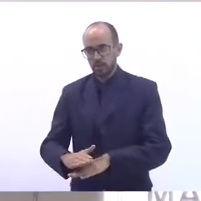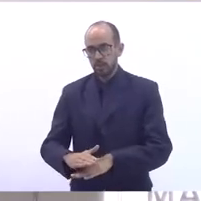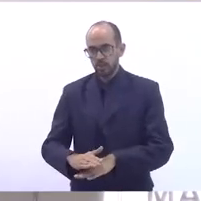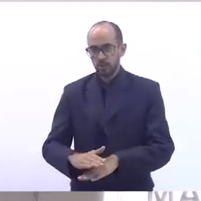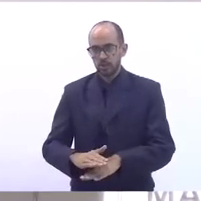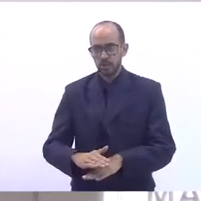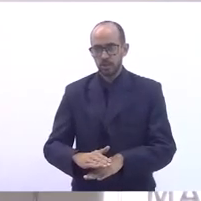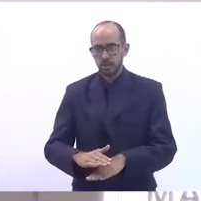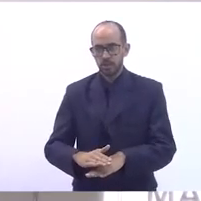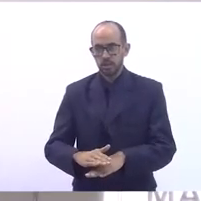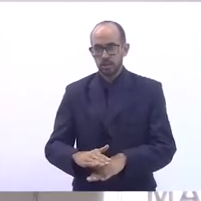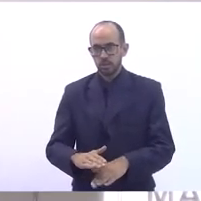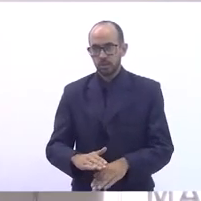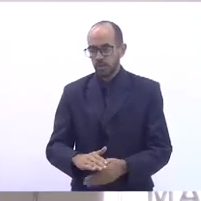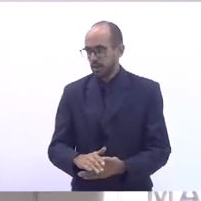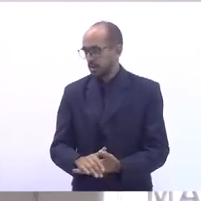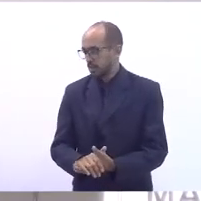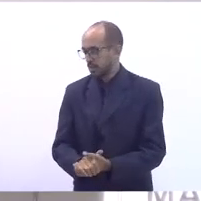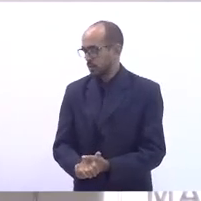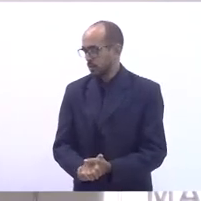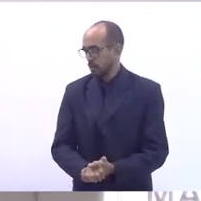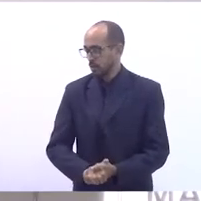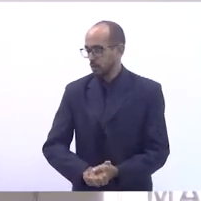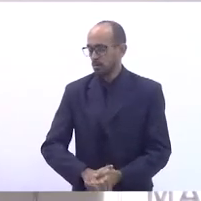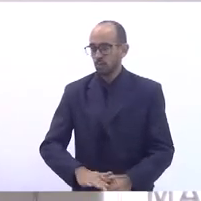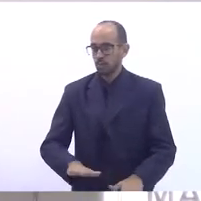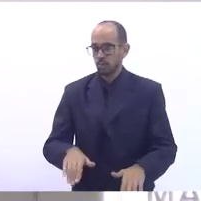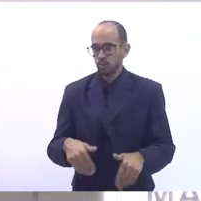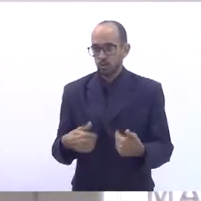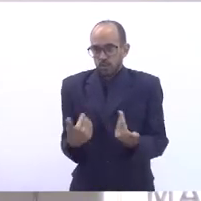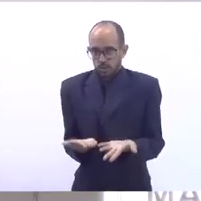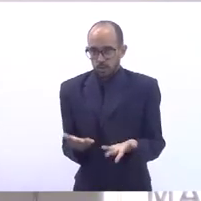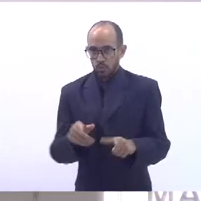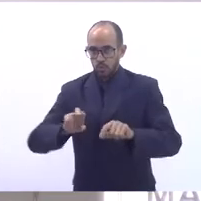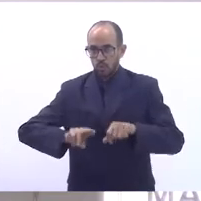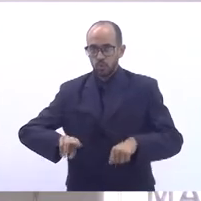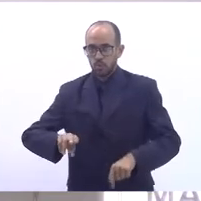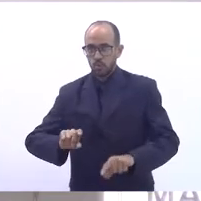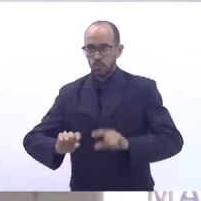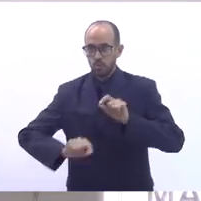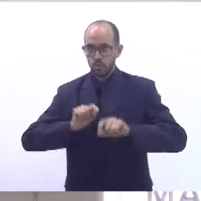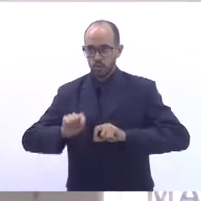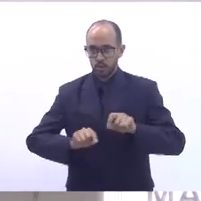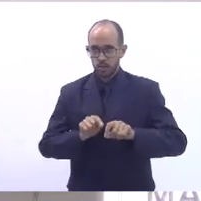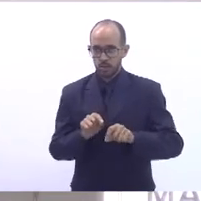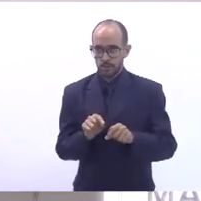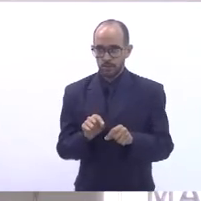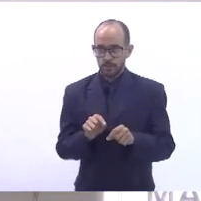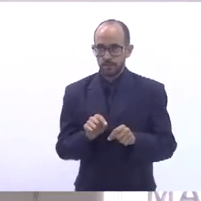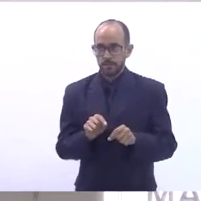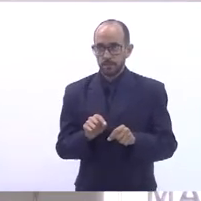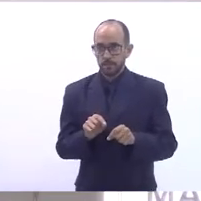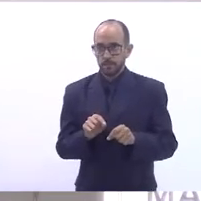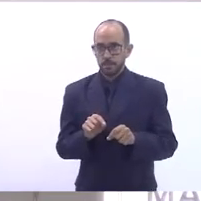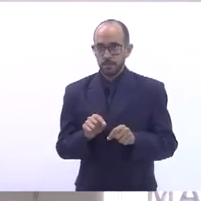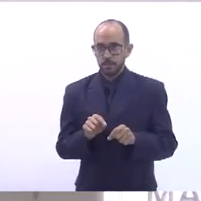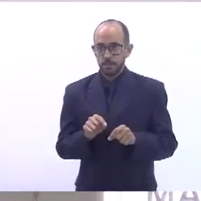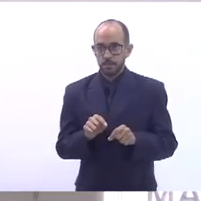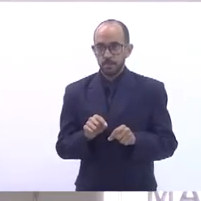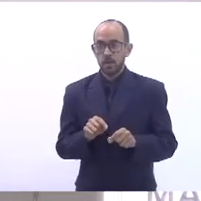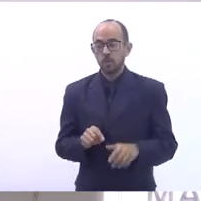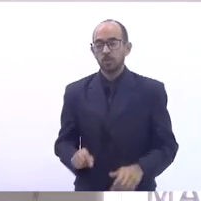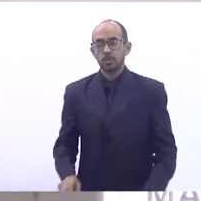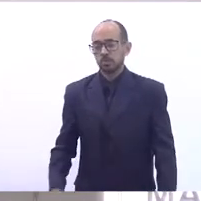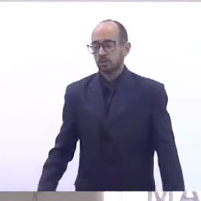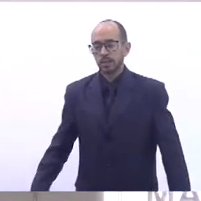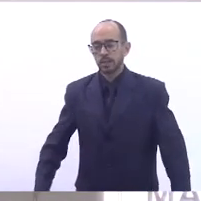E aí por exemplo eu tô aqui hoje representando a reforma e obrigada todo mundo que tá aqui da reforma é